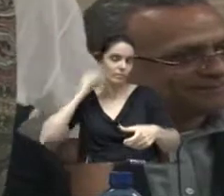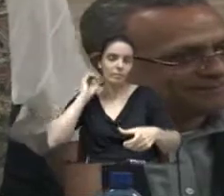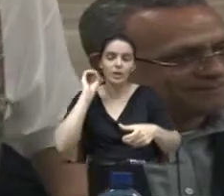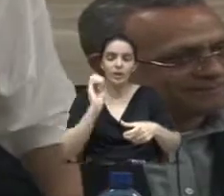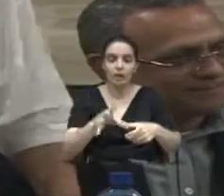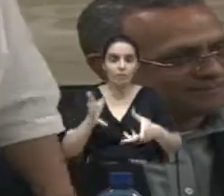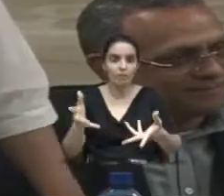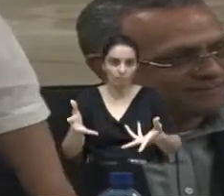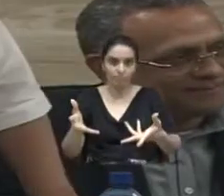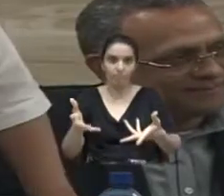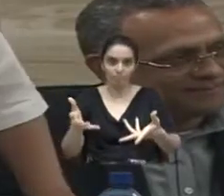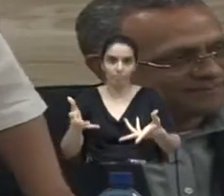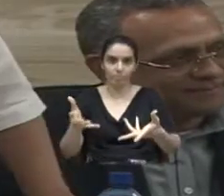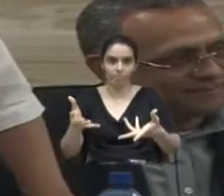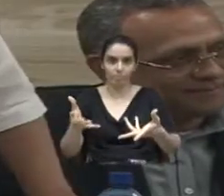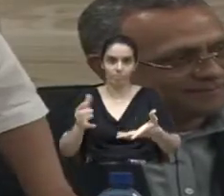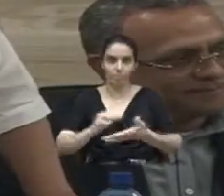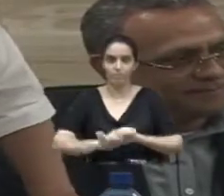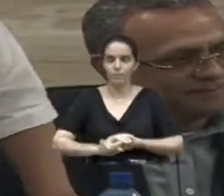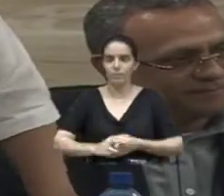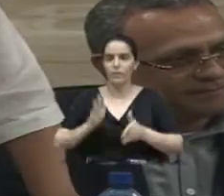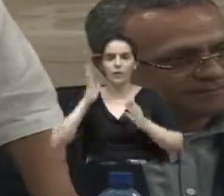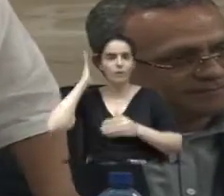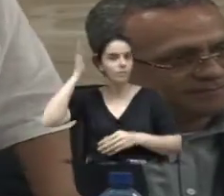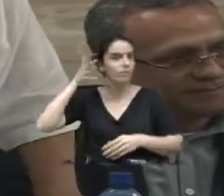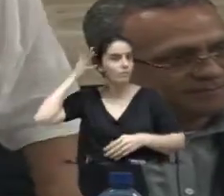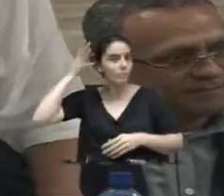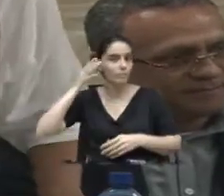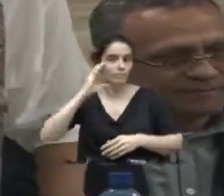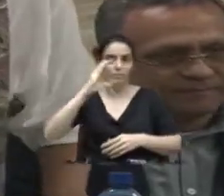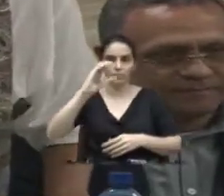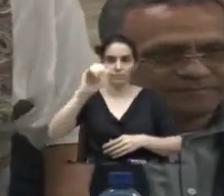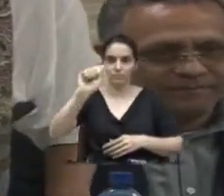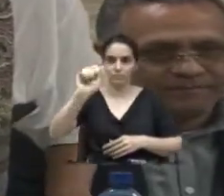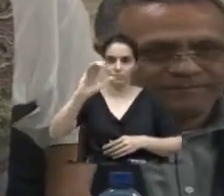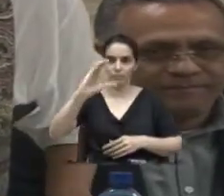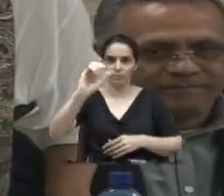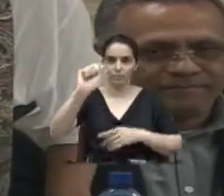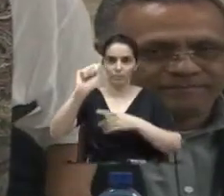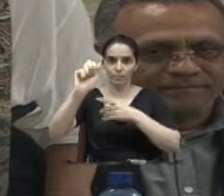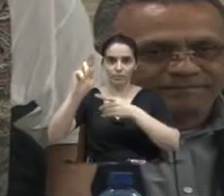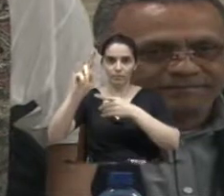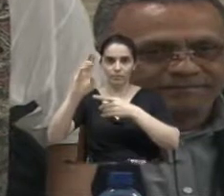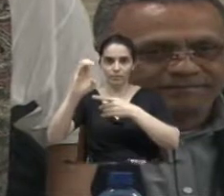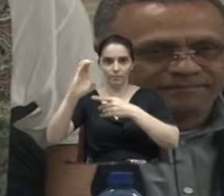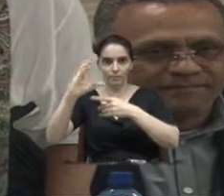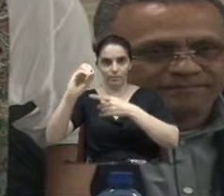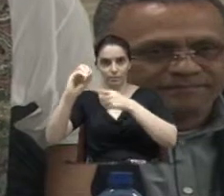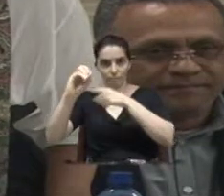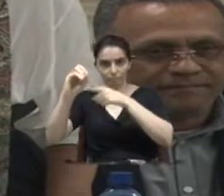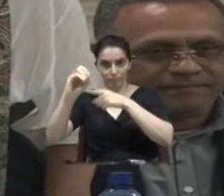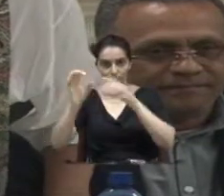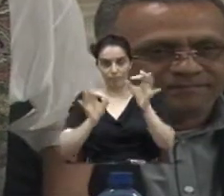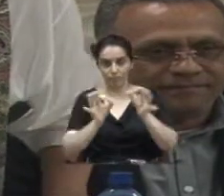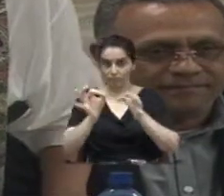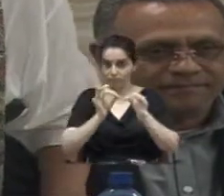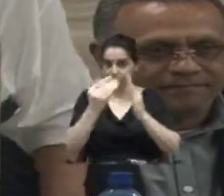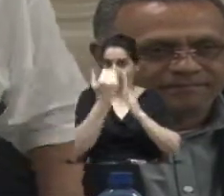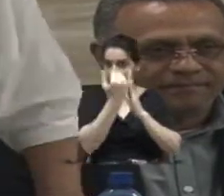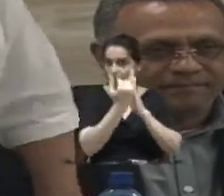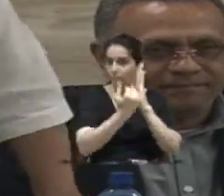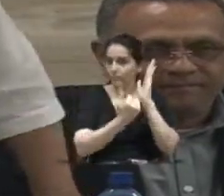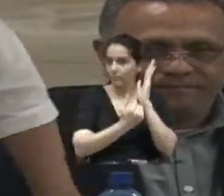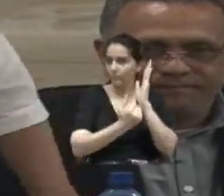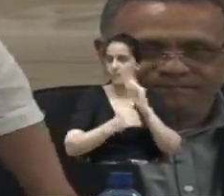do Soca Careco, acaba descartando, principalmente na beira de rios, nos vales da